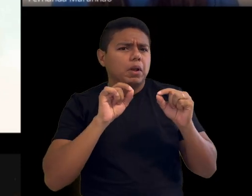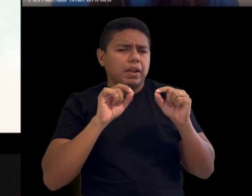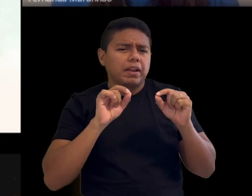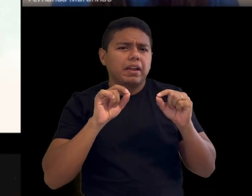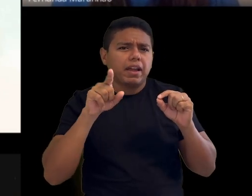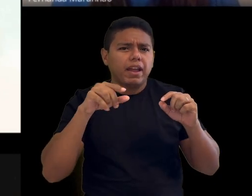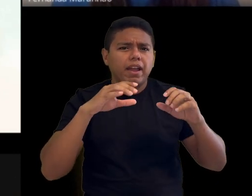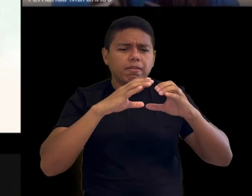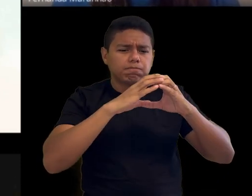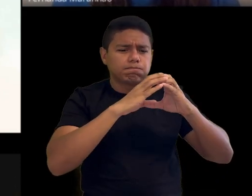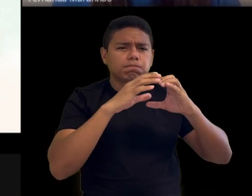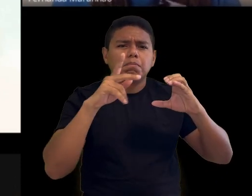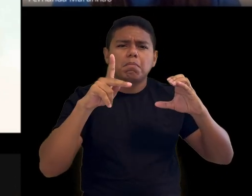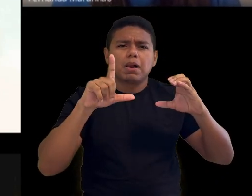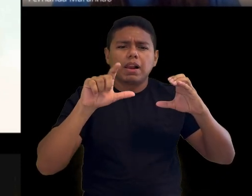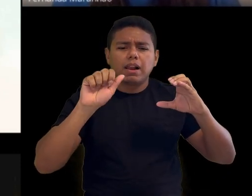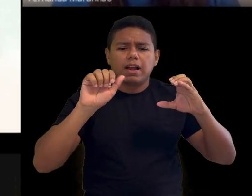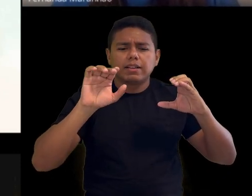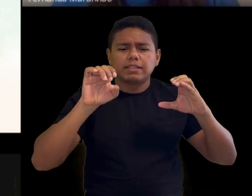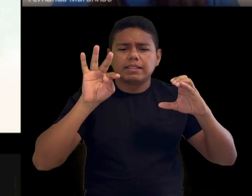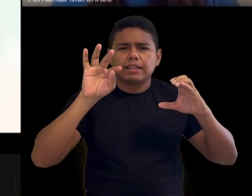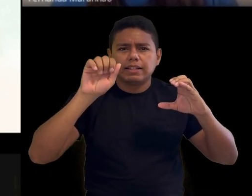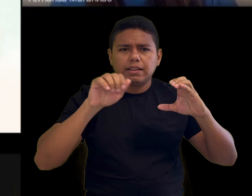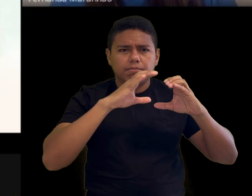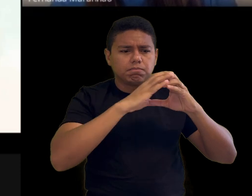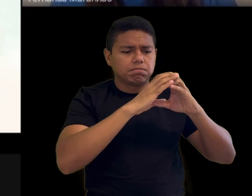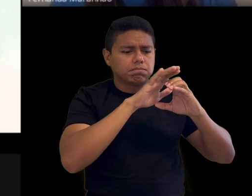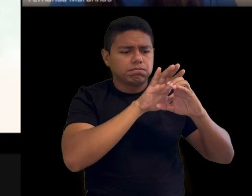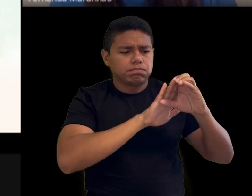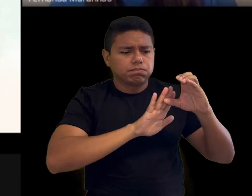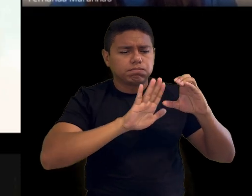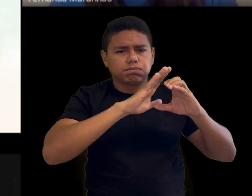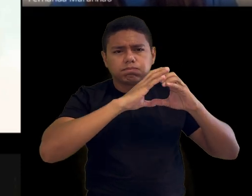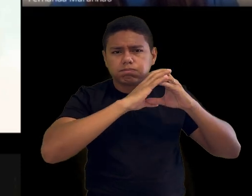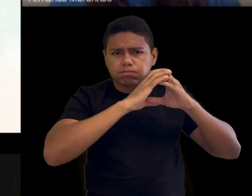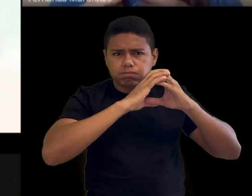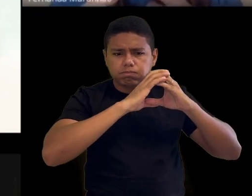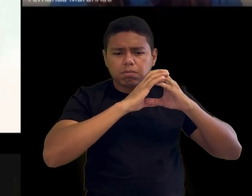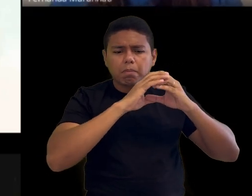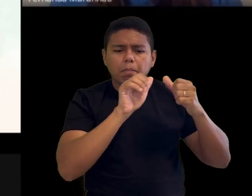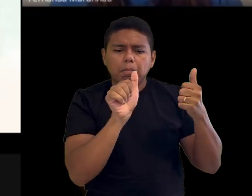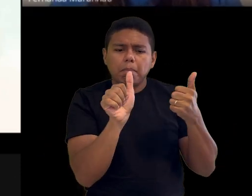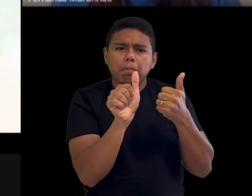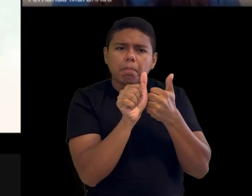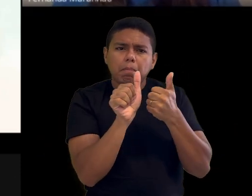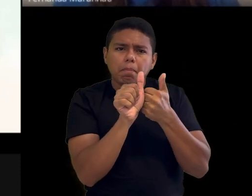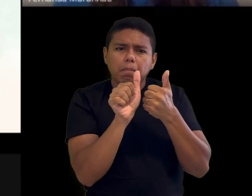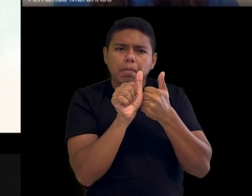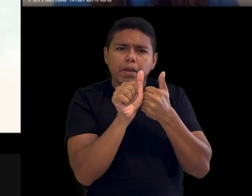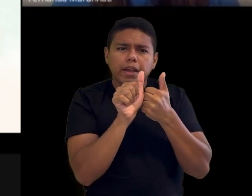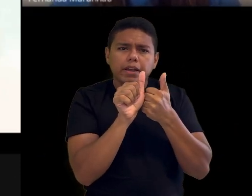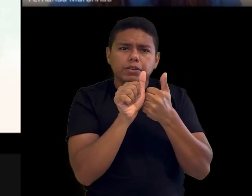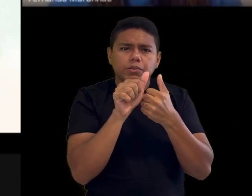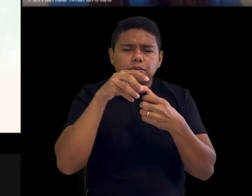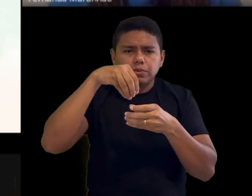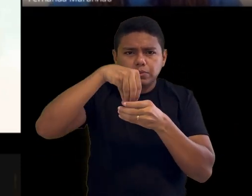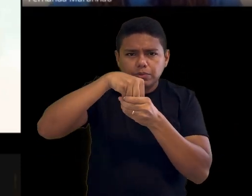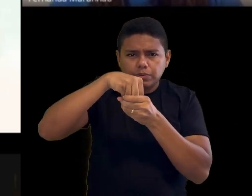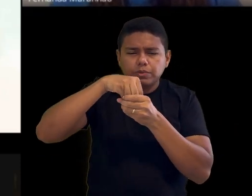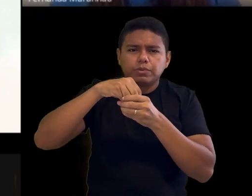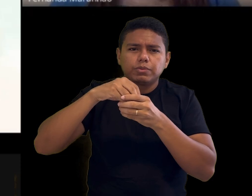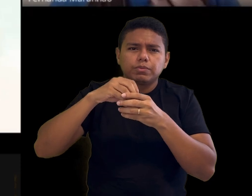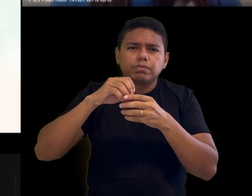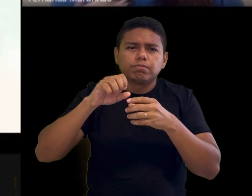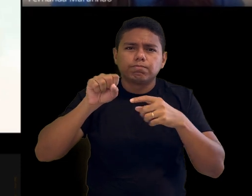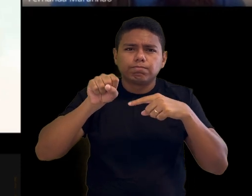inferior encontra-se próxima ao orifício cervical interno. A definição acaba variando um pouco na literatura e